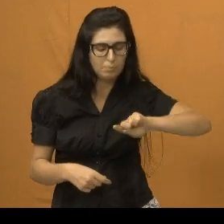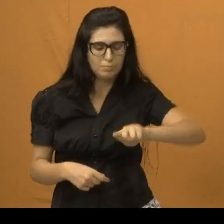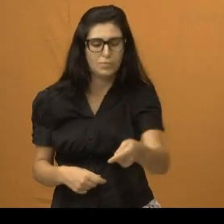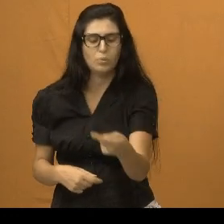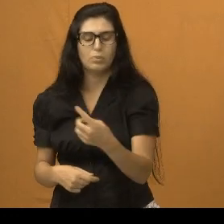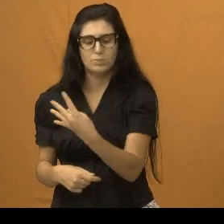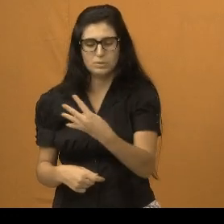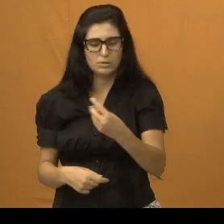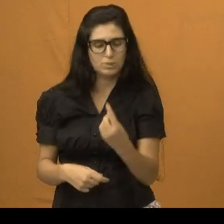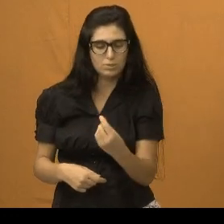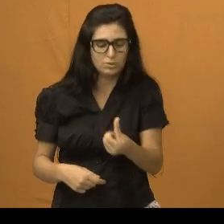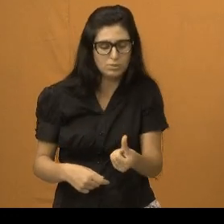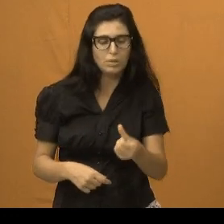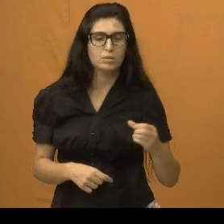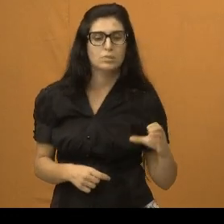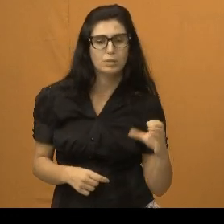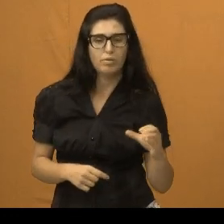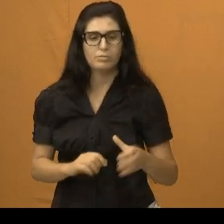762.354.415,16.